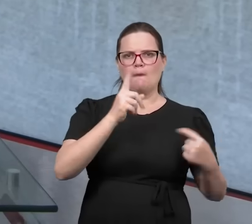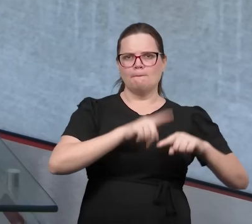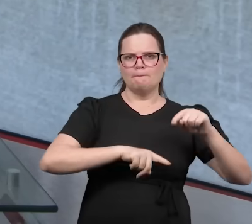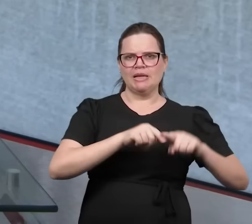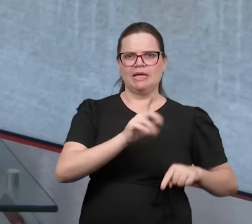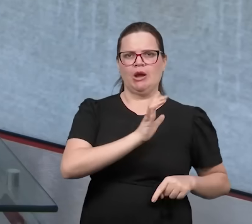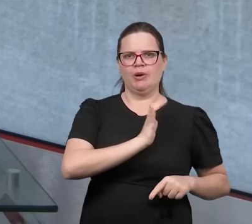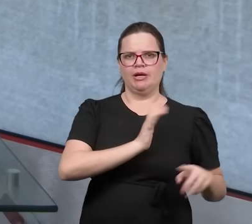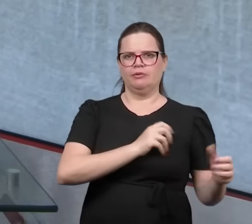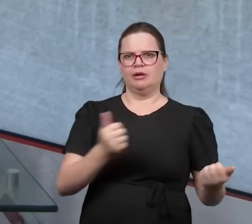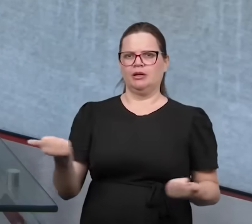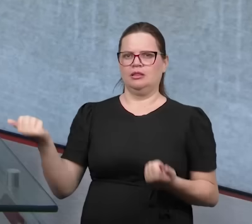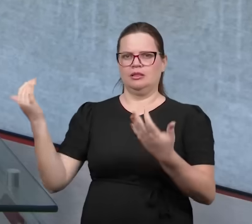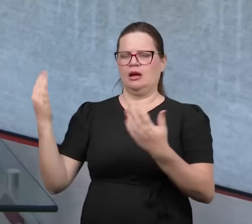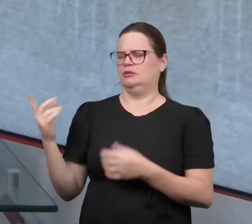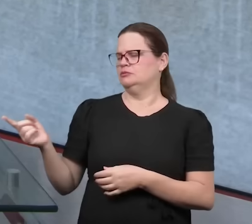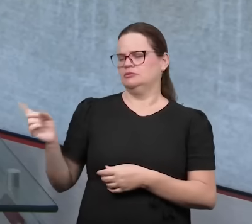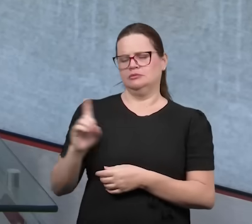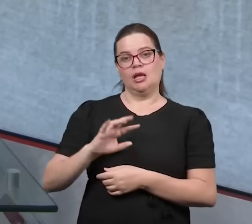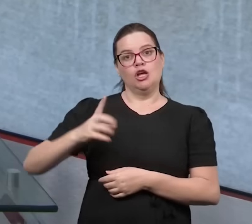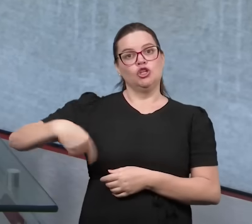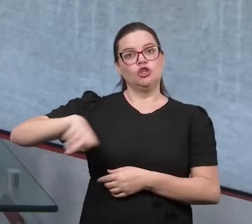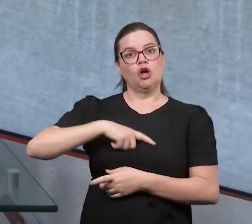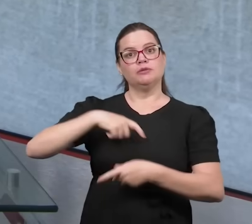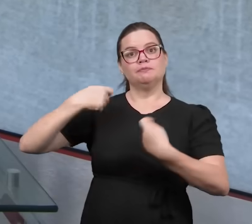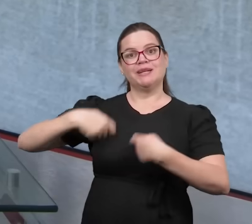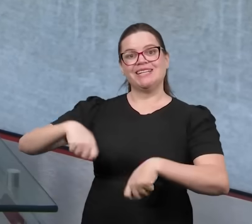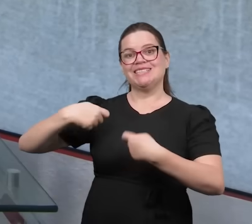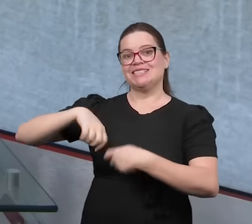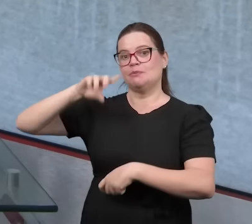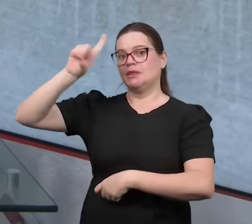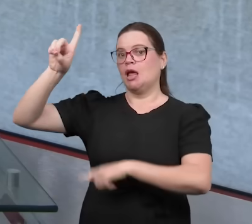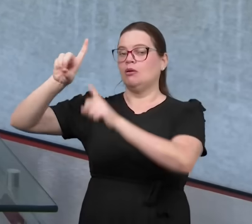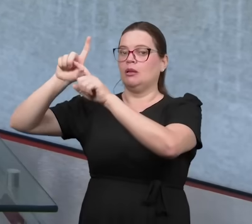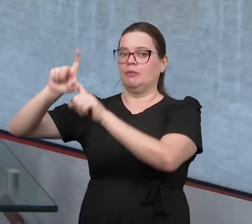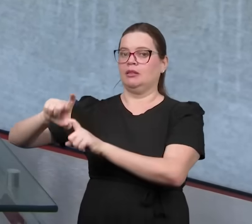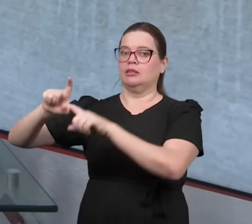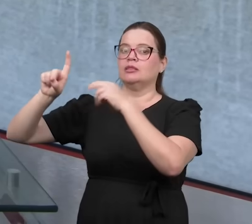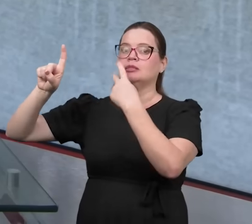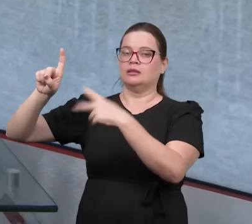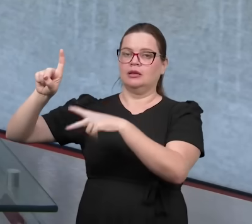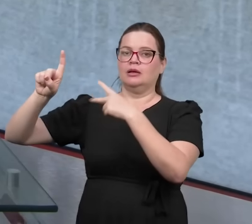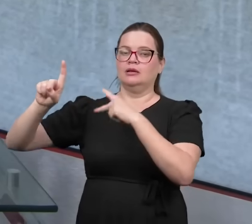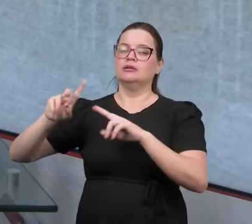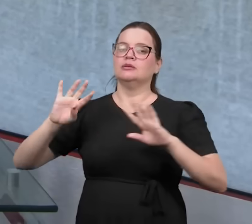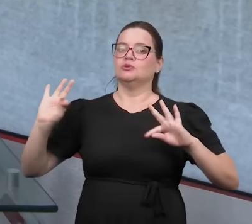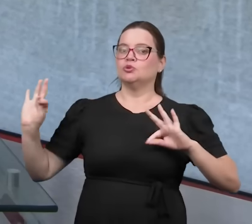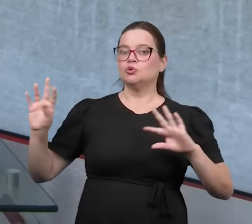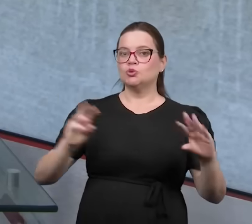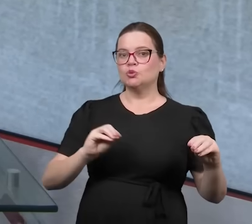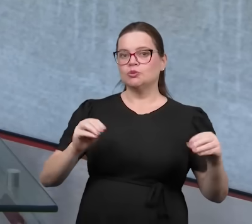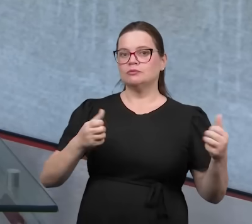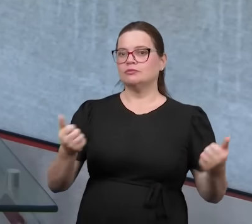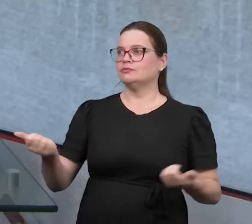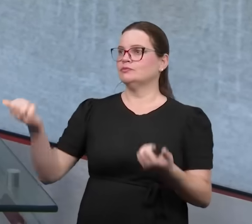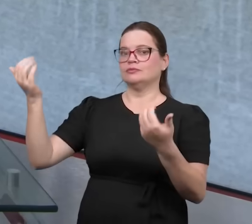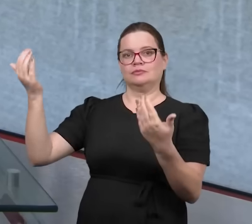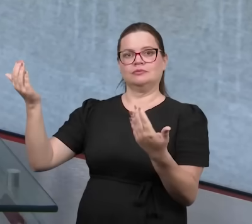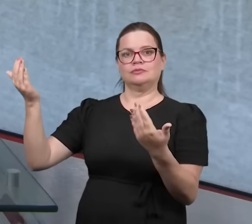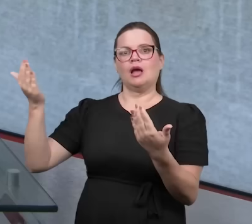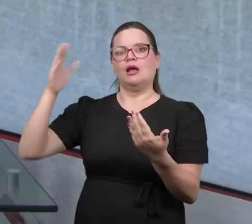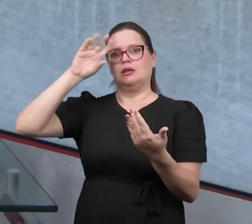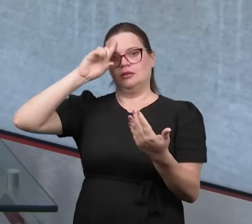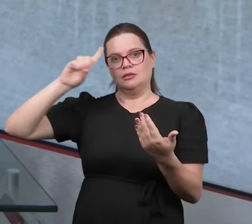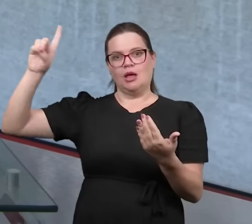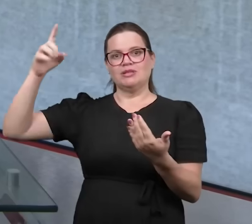Ele. Nós é que precisamos muito de Deus. Por isso, tudo o que ofertamos a Deus será